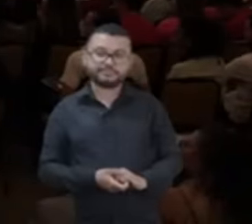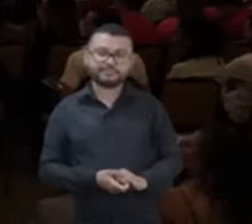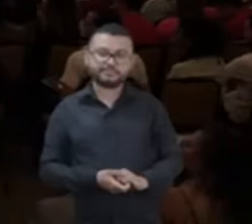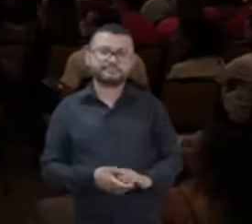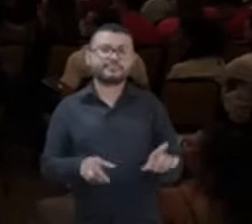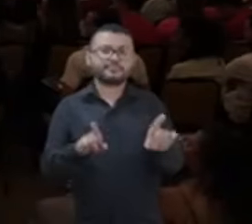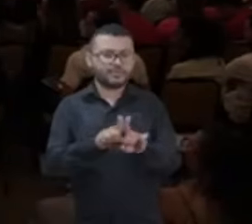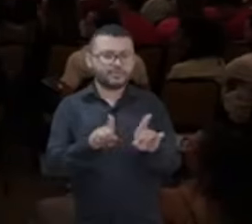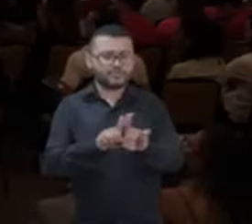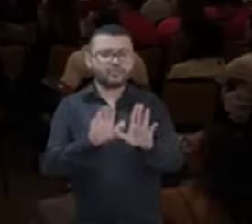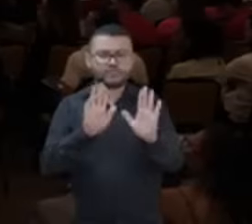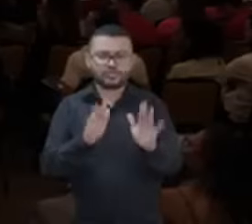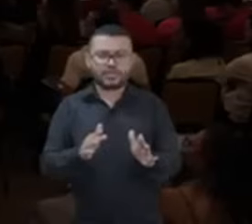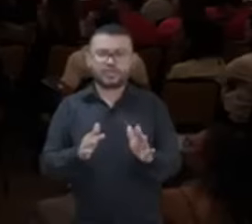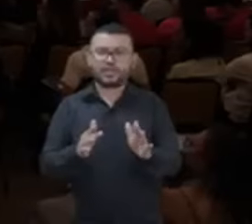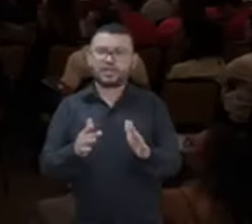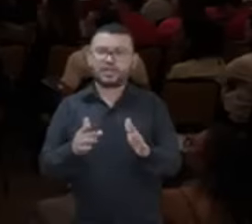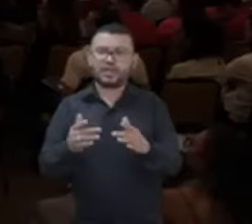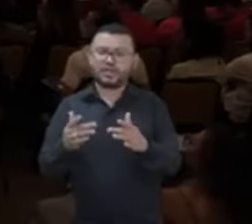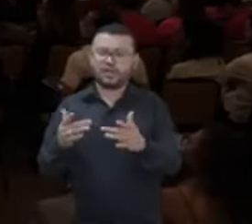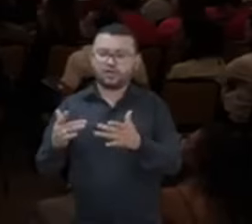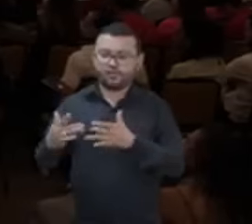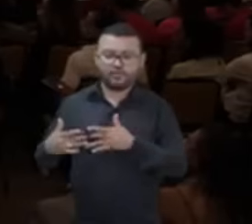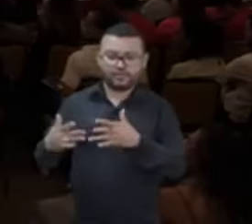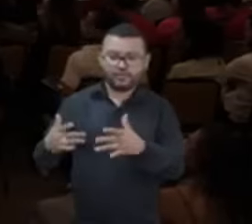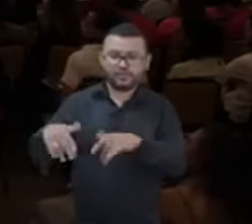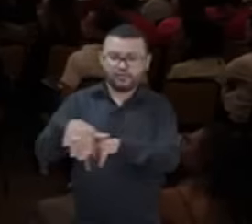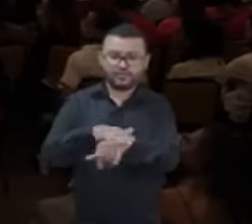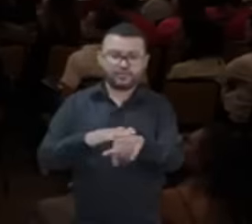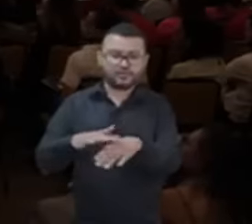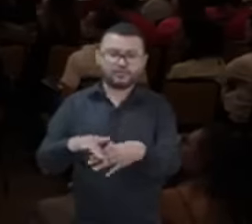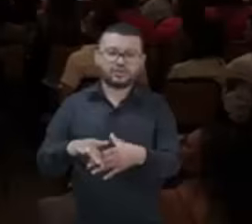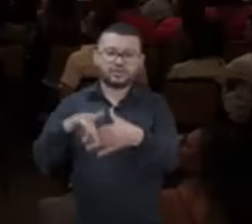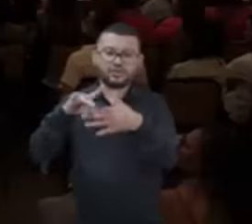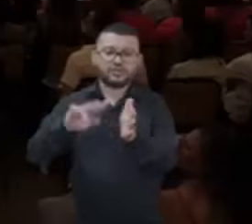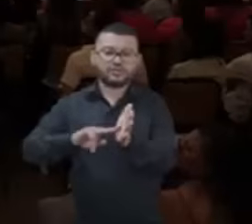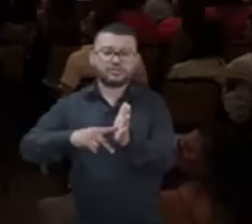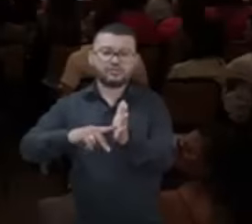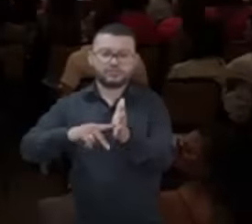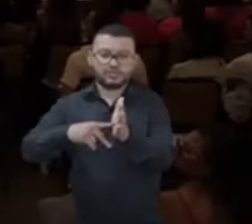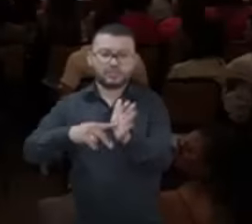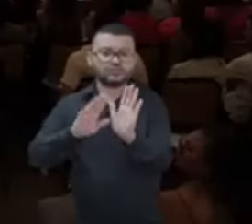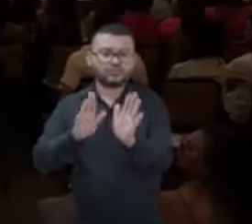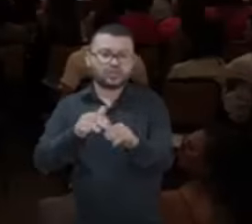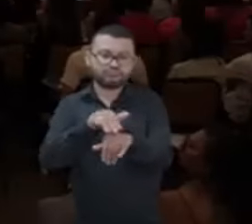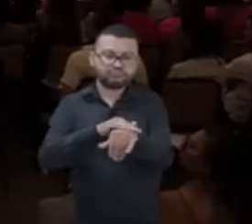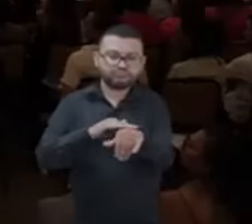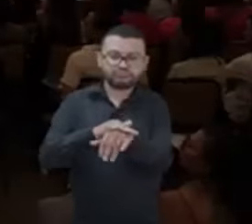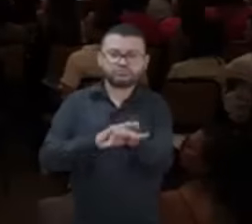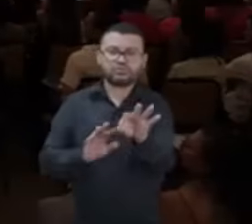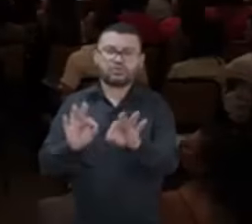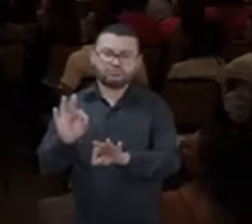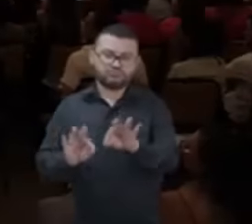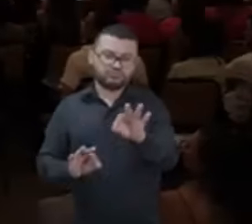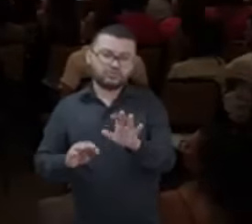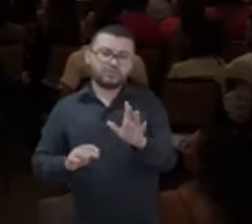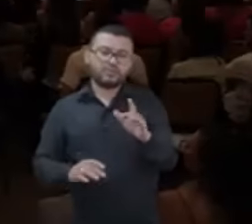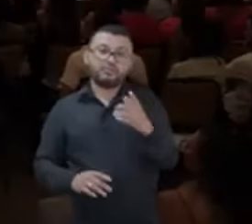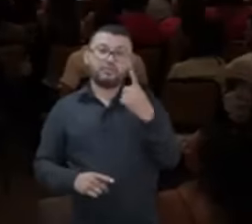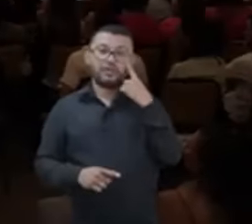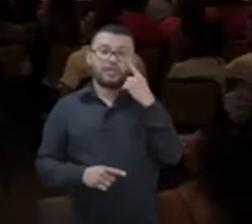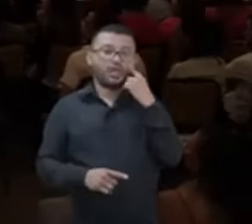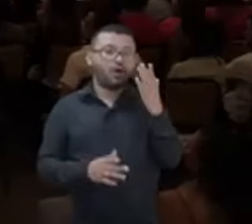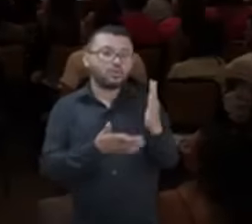E tenho dialogado de forma fraternal com as nossas lideranças sindicais. É evidente que uma